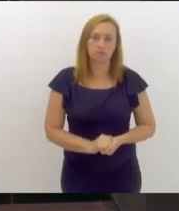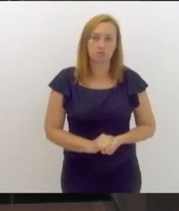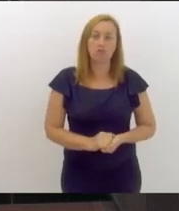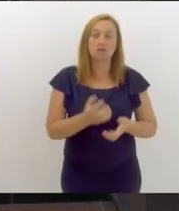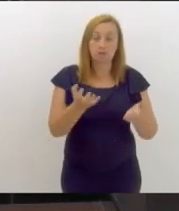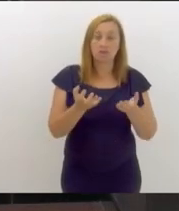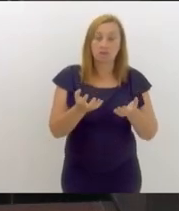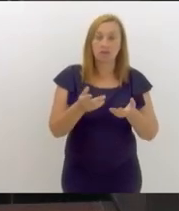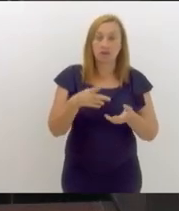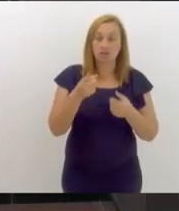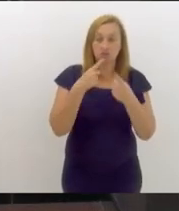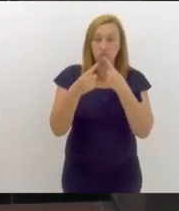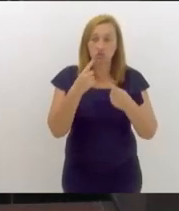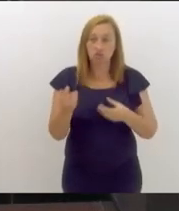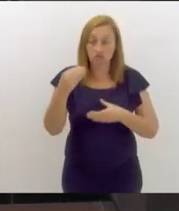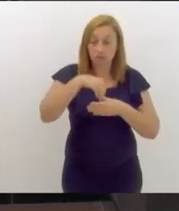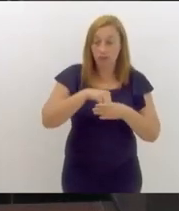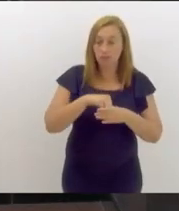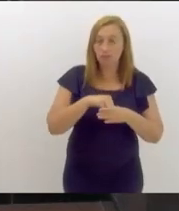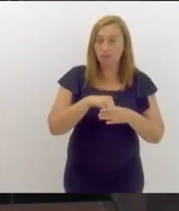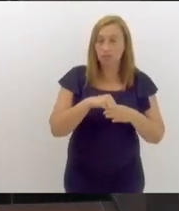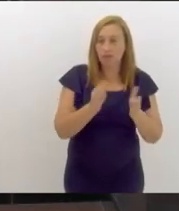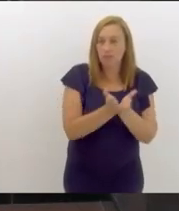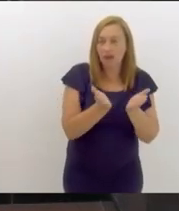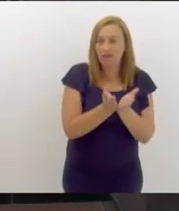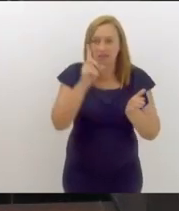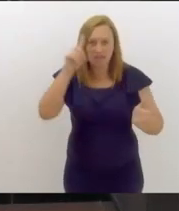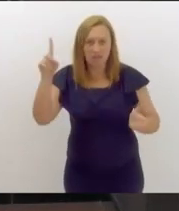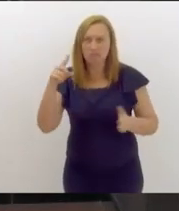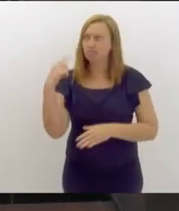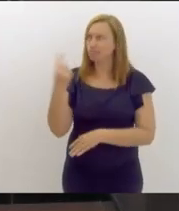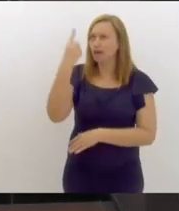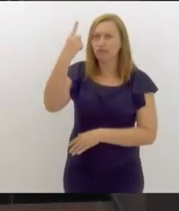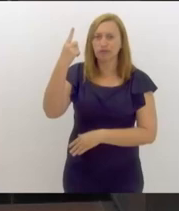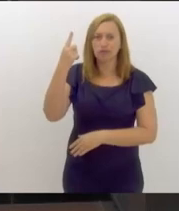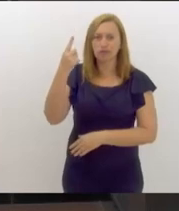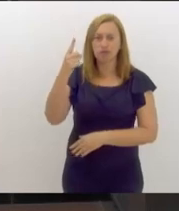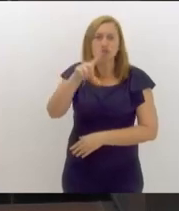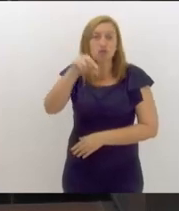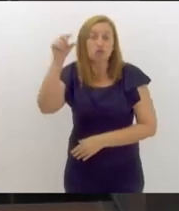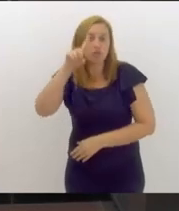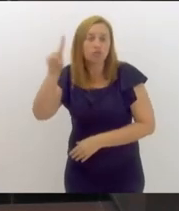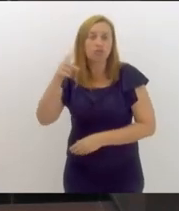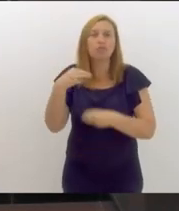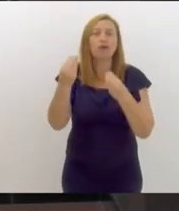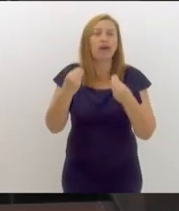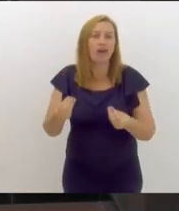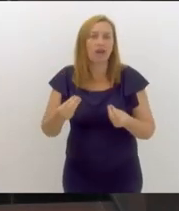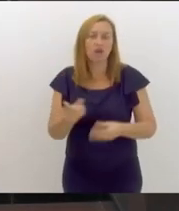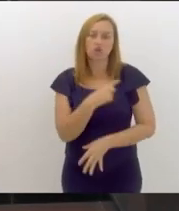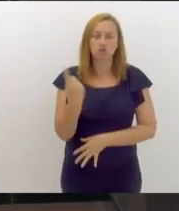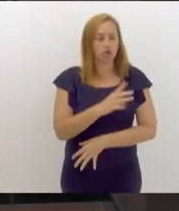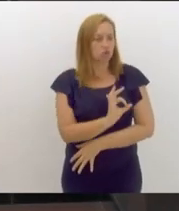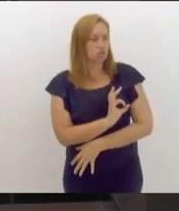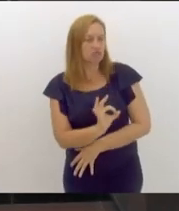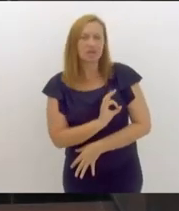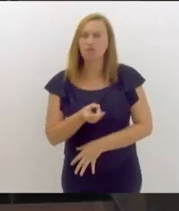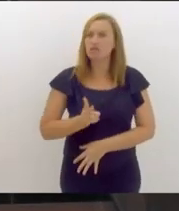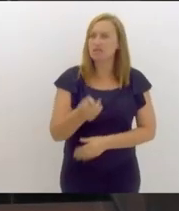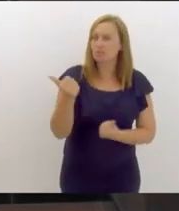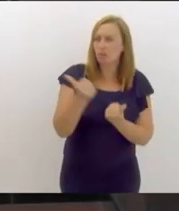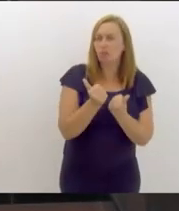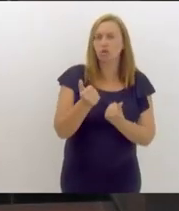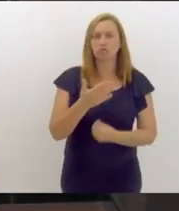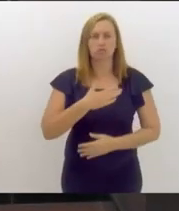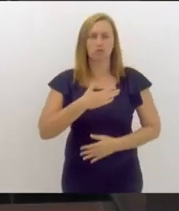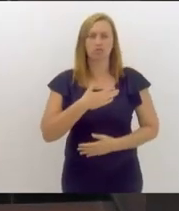dentro da Bíblia lembre-se Quem foi Davi escolhido por quem Para quê Então os nossos policiais sempre terá o apoio